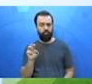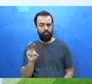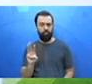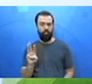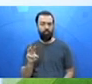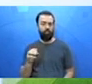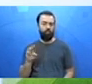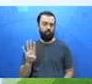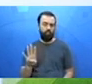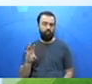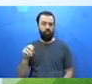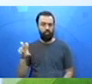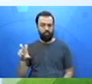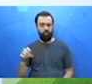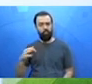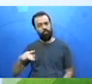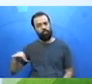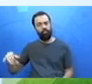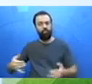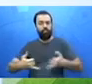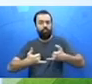Na reta numérica, né?